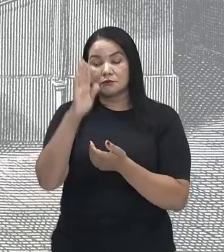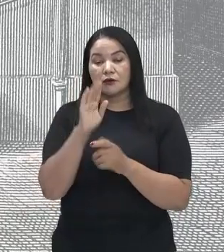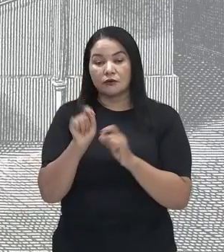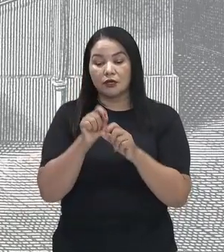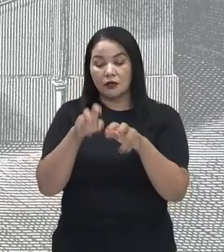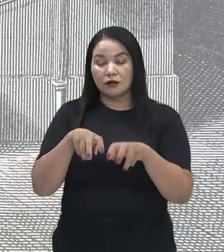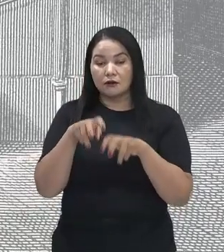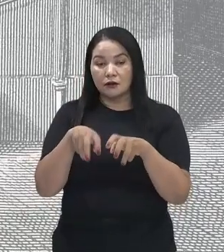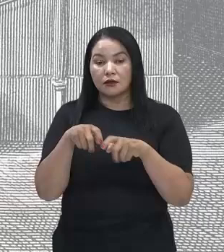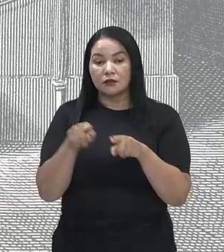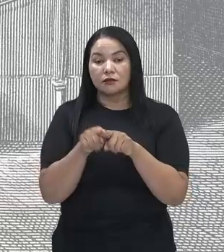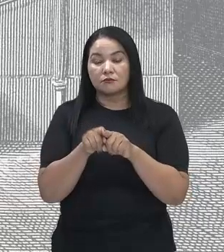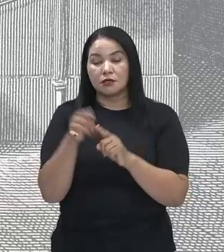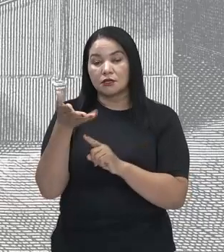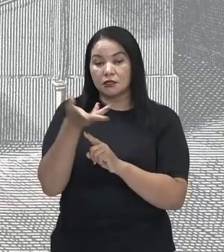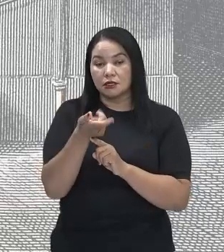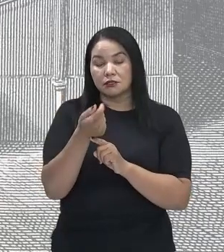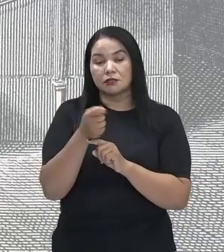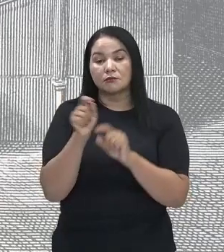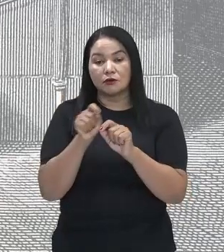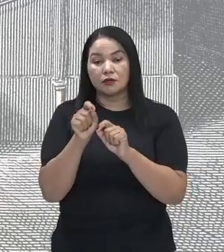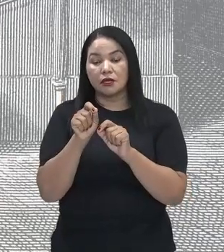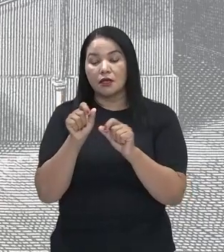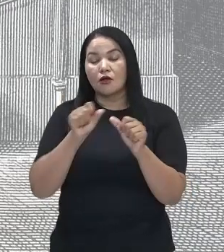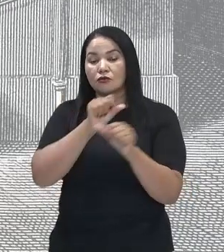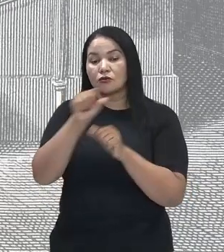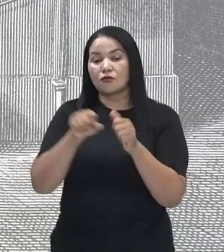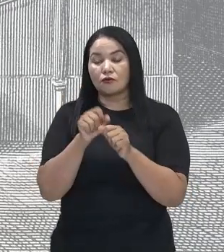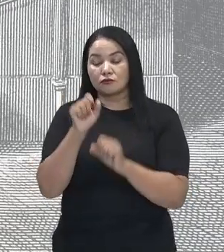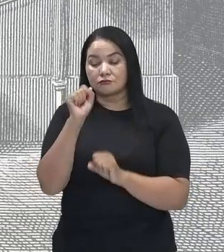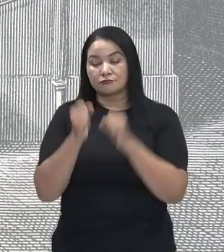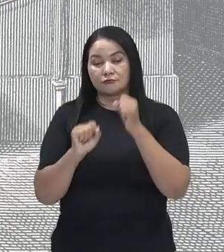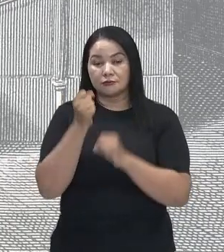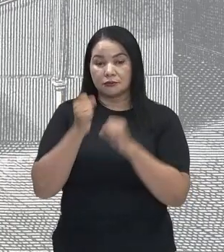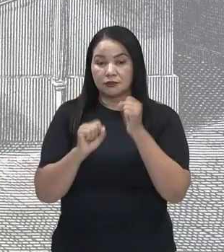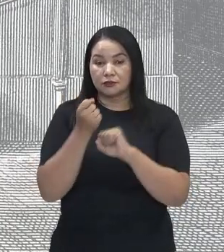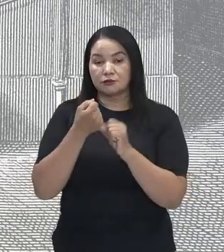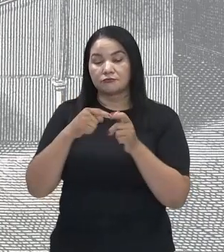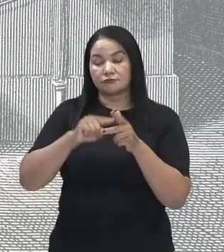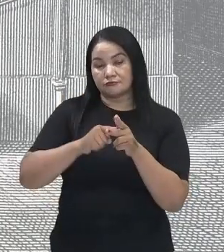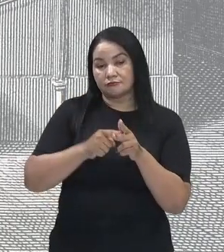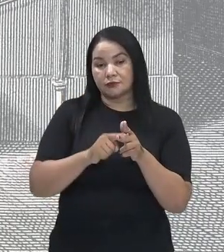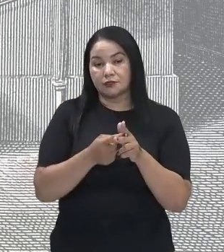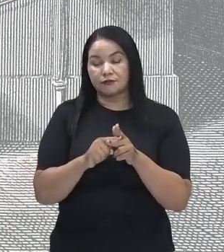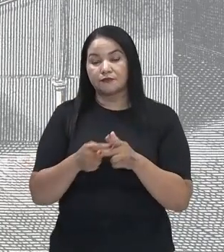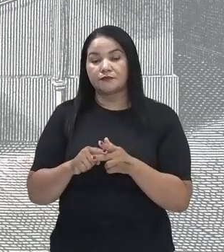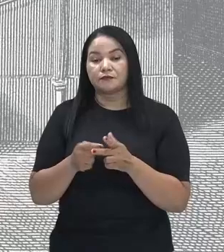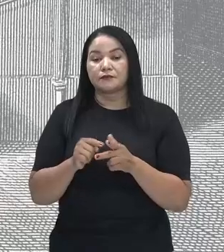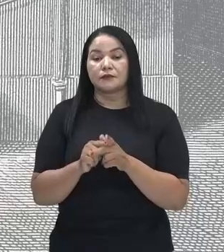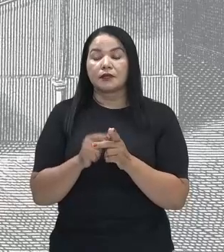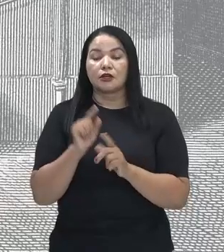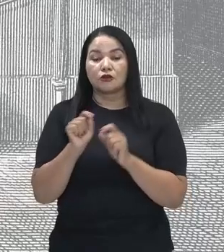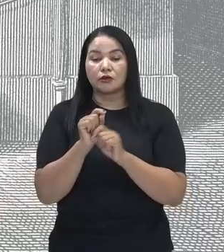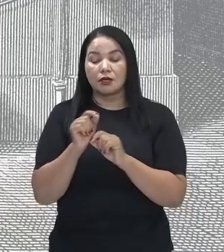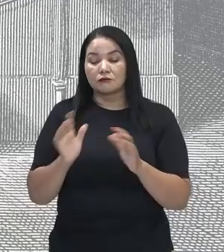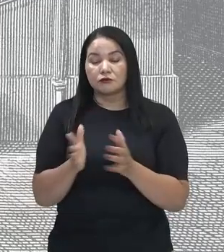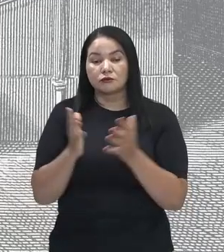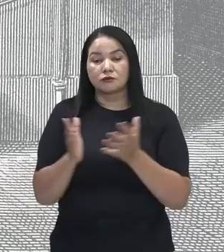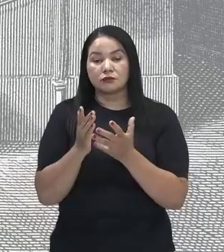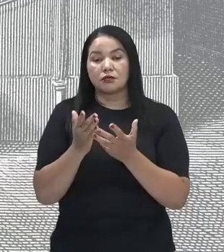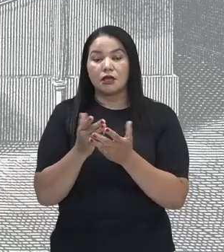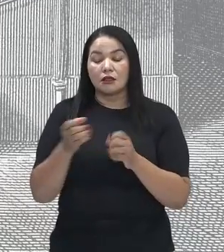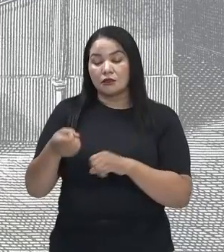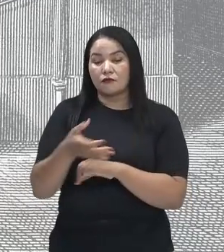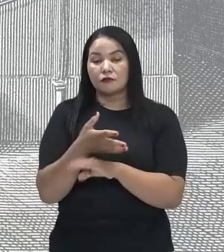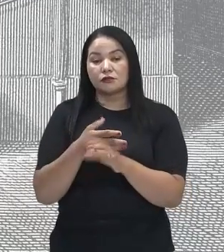e artesanal para um modelo industrial e mecanizado, impulsionado por inovações